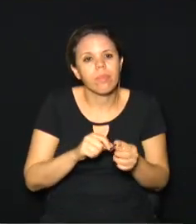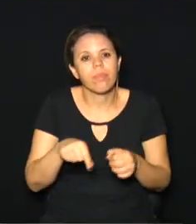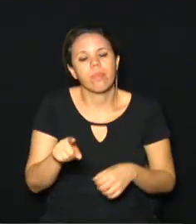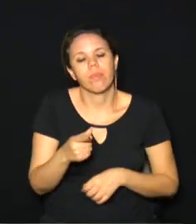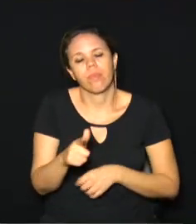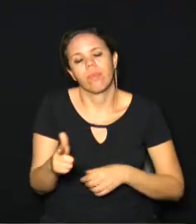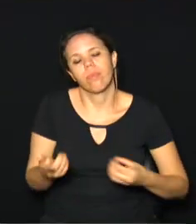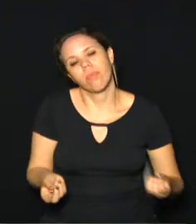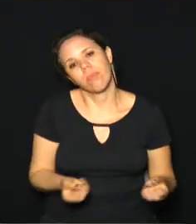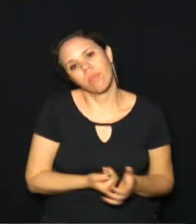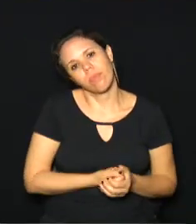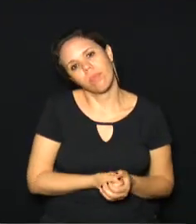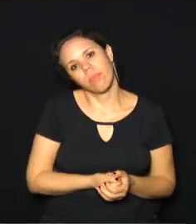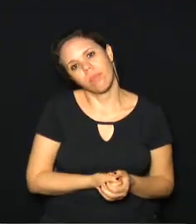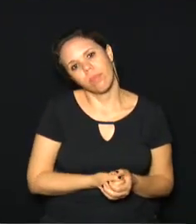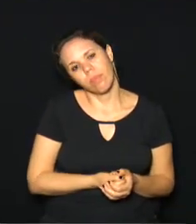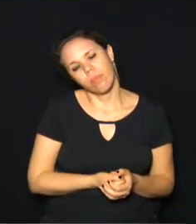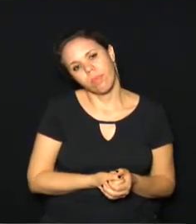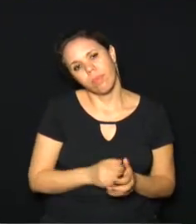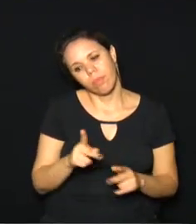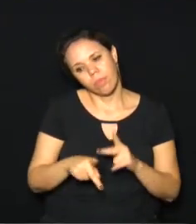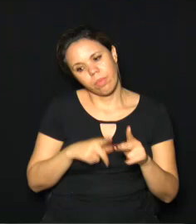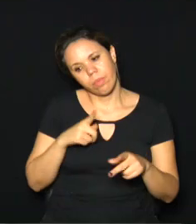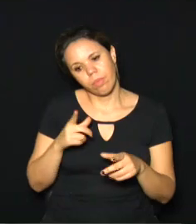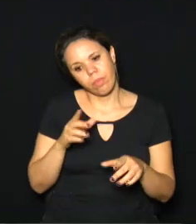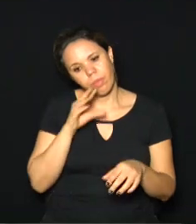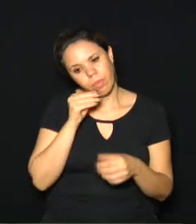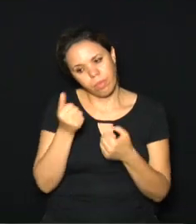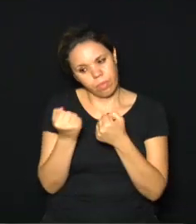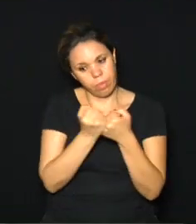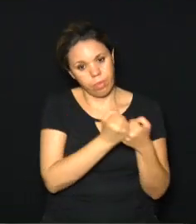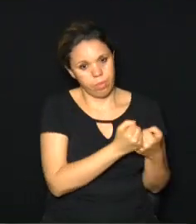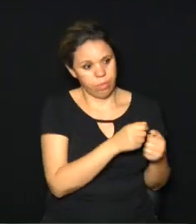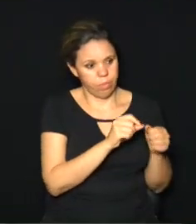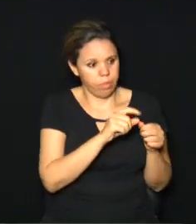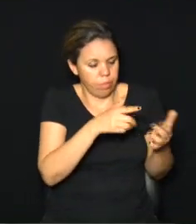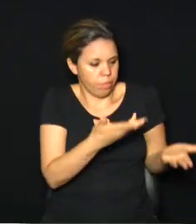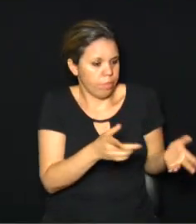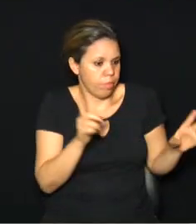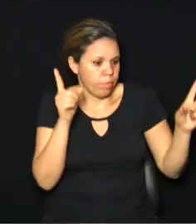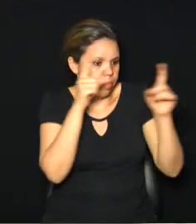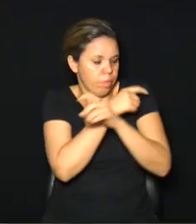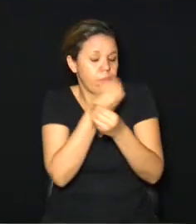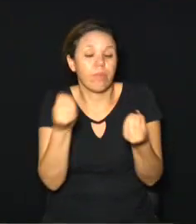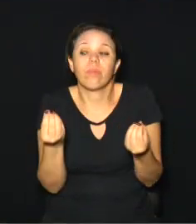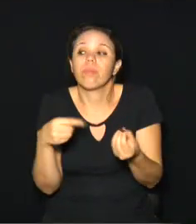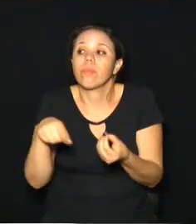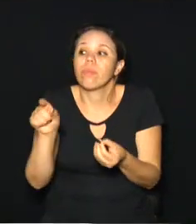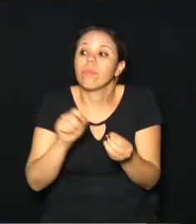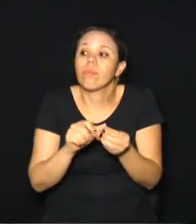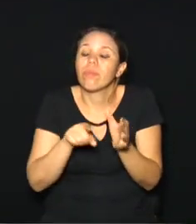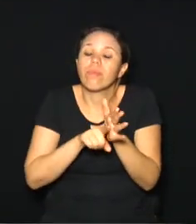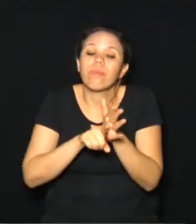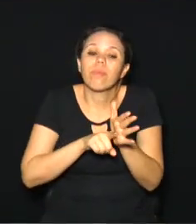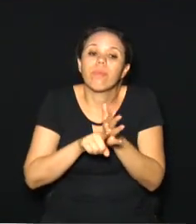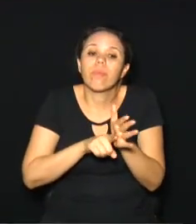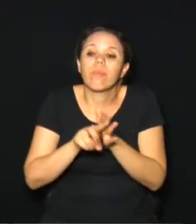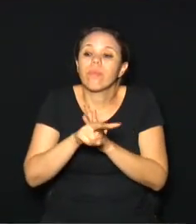ter um pessoal de apoio para fazer isso, é difícil. Como é que você vai, né? Você vai